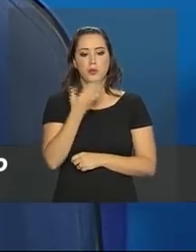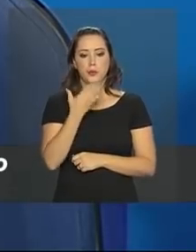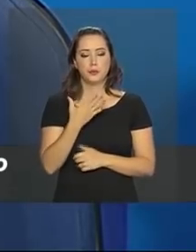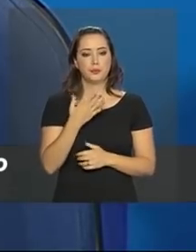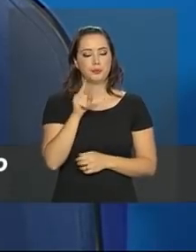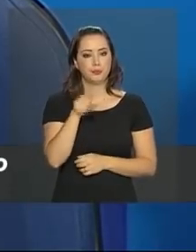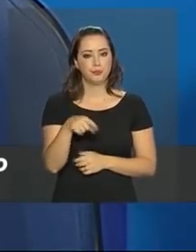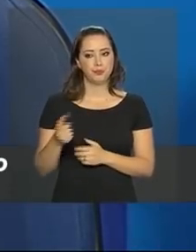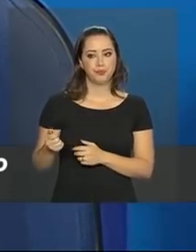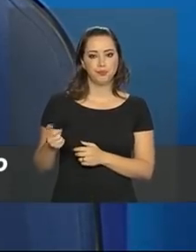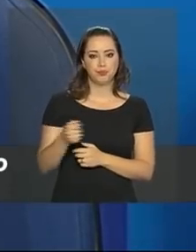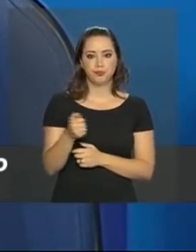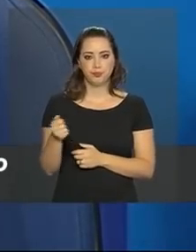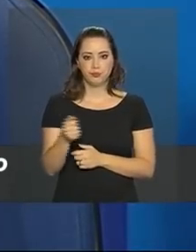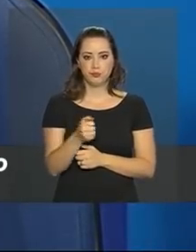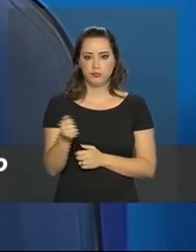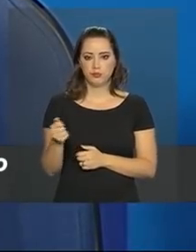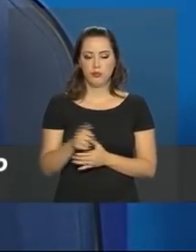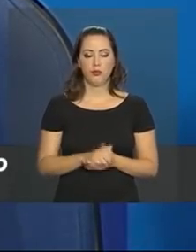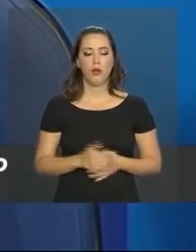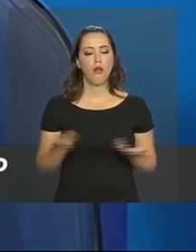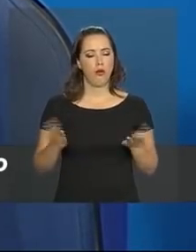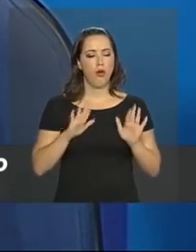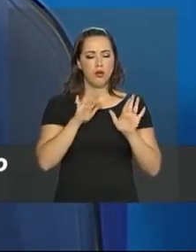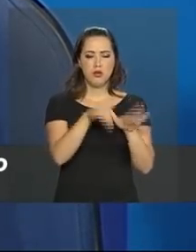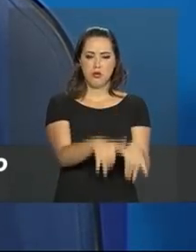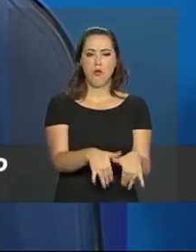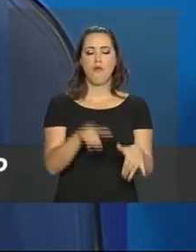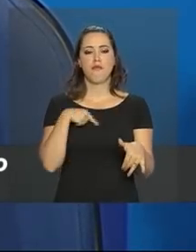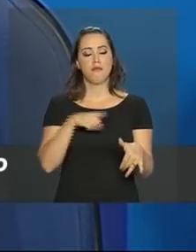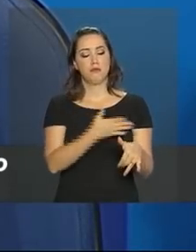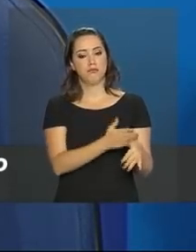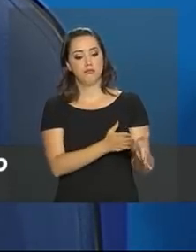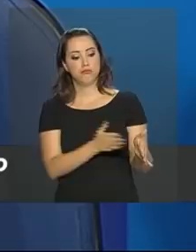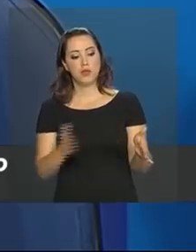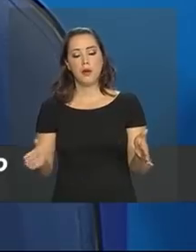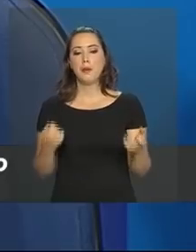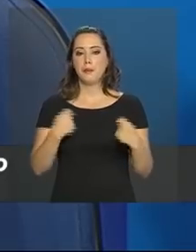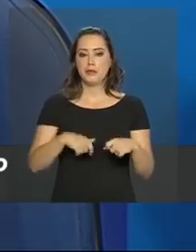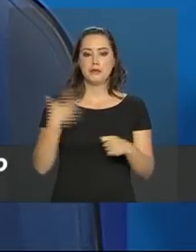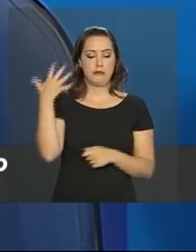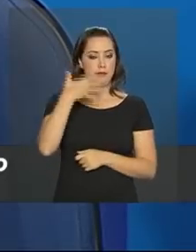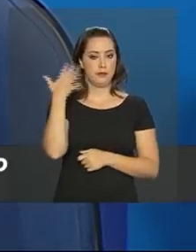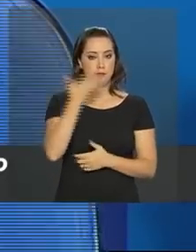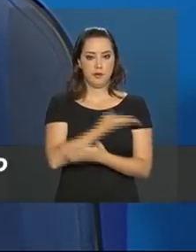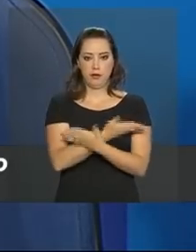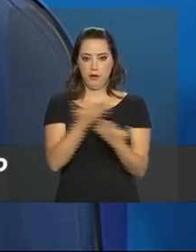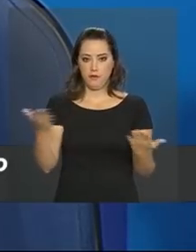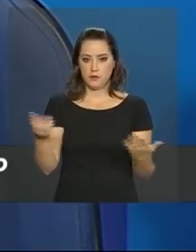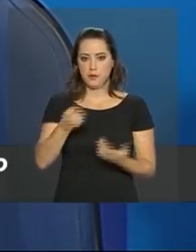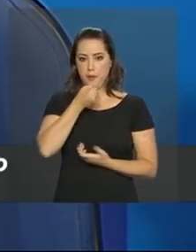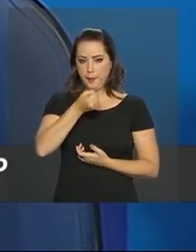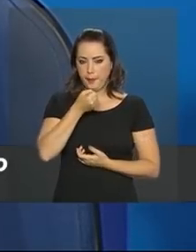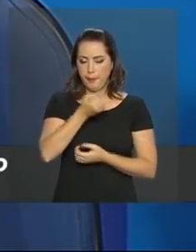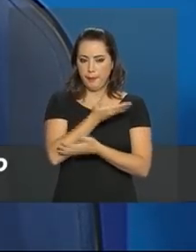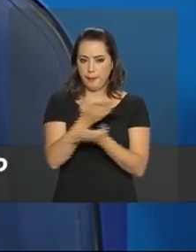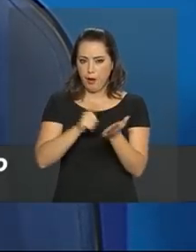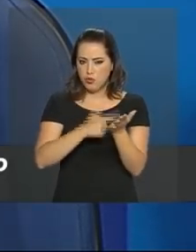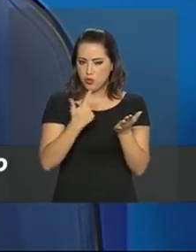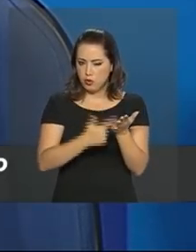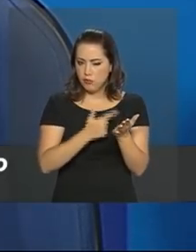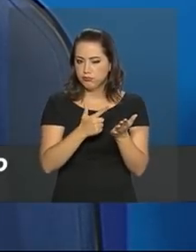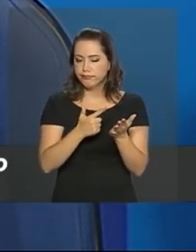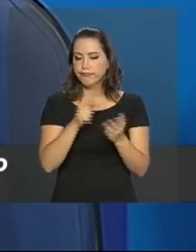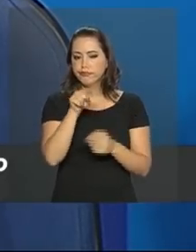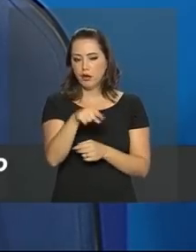é nesse período de encerramento com o cumprir aqui esclarecer aos senhores jornalistas que nós tivemos